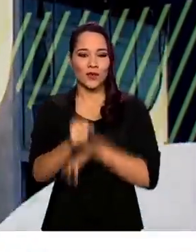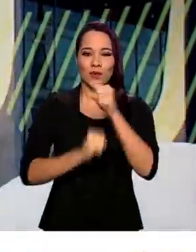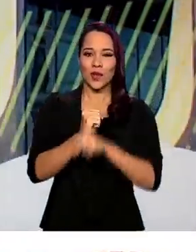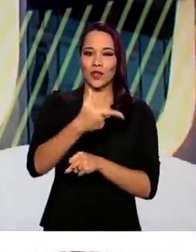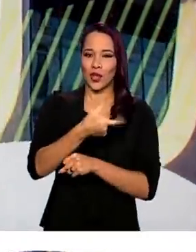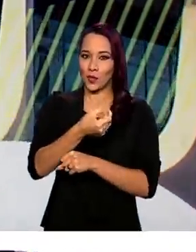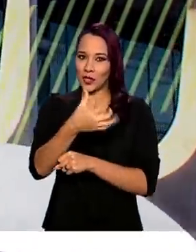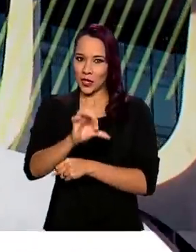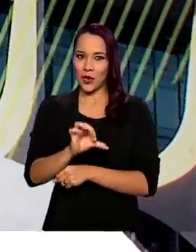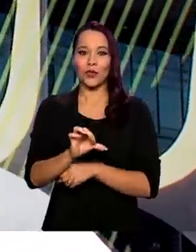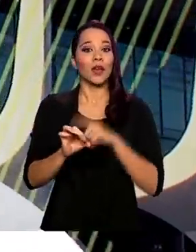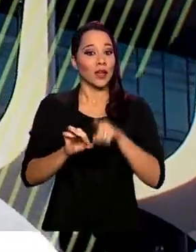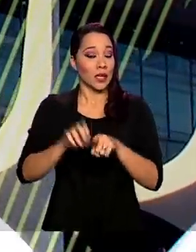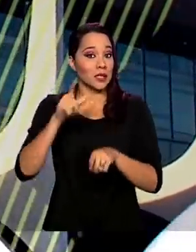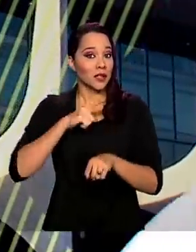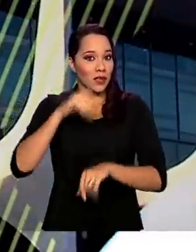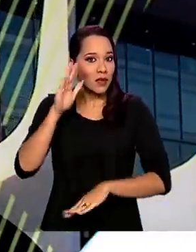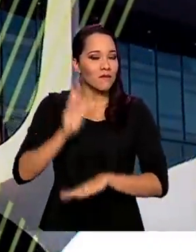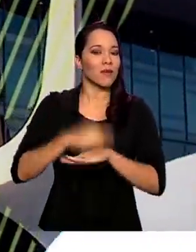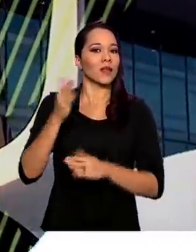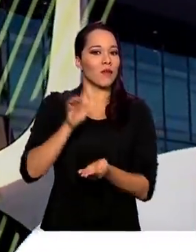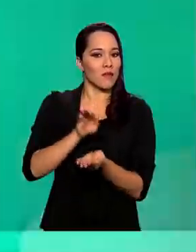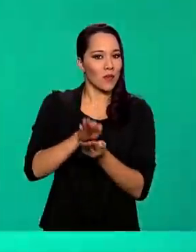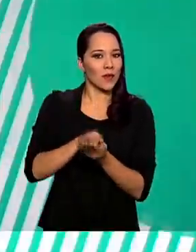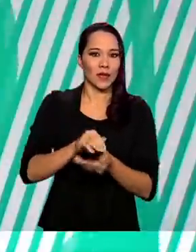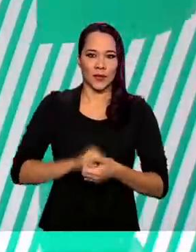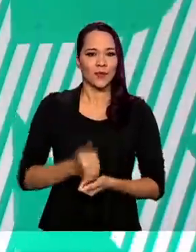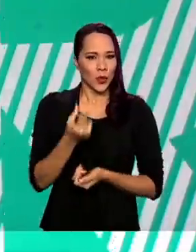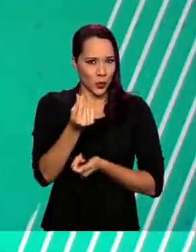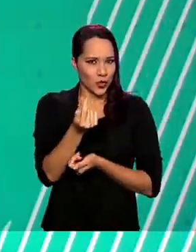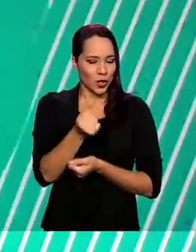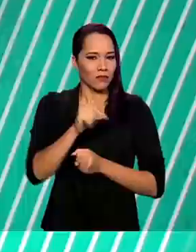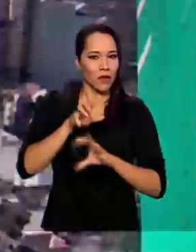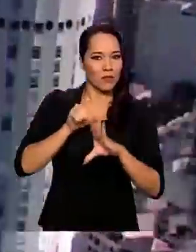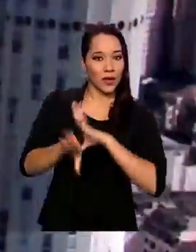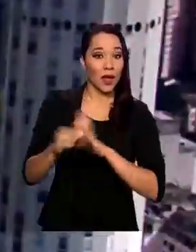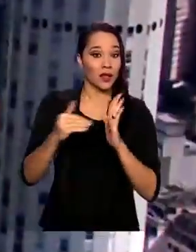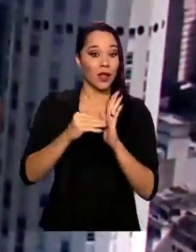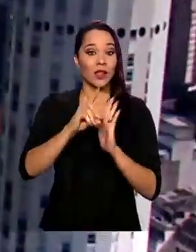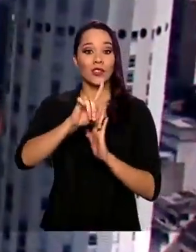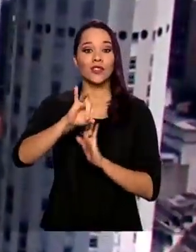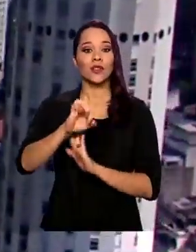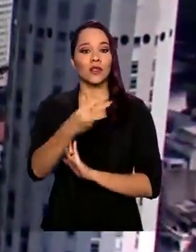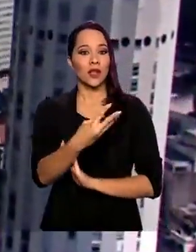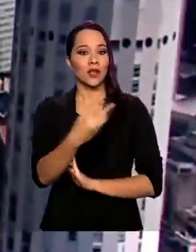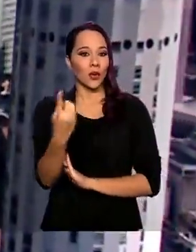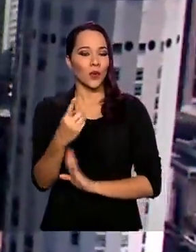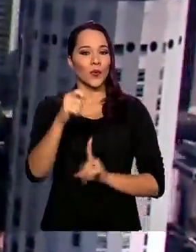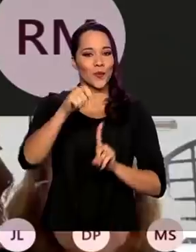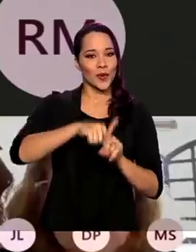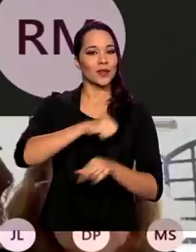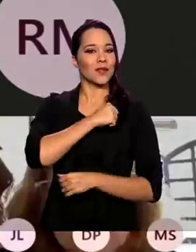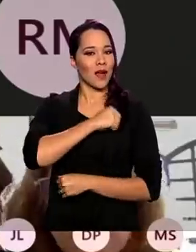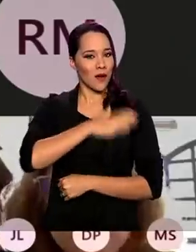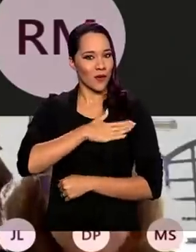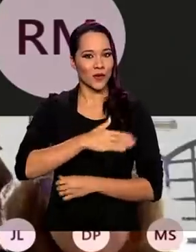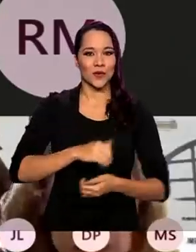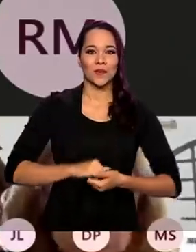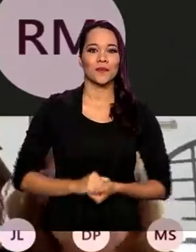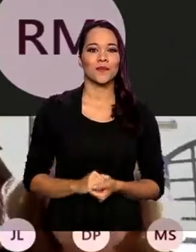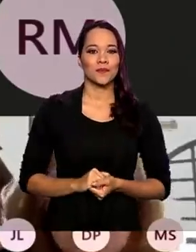o rendimento do fundo já ultrapassa da poupança o dinheiro deve ser depositado até 31 de agosto e